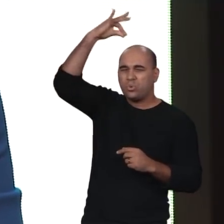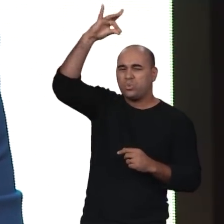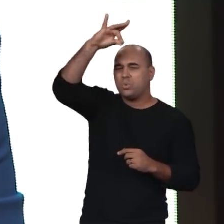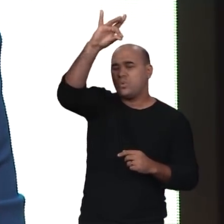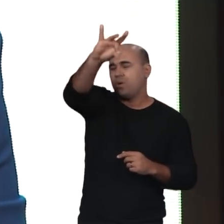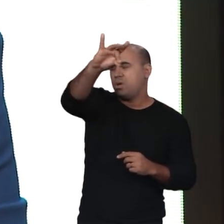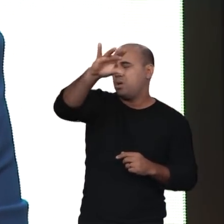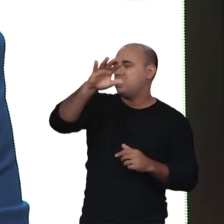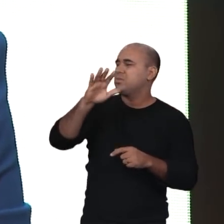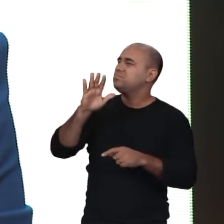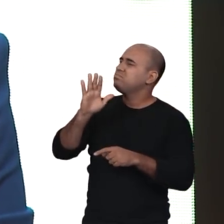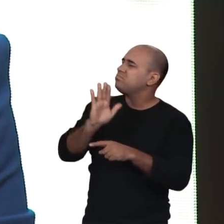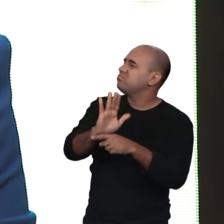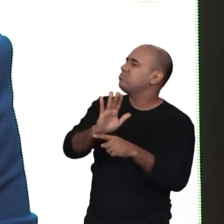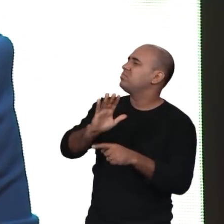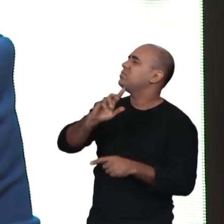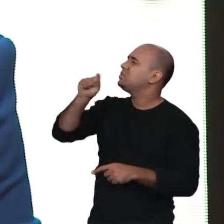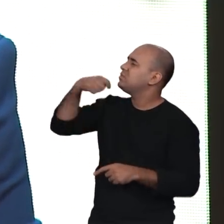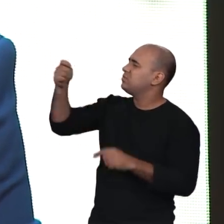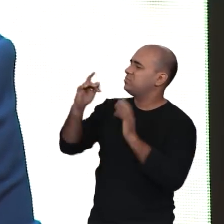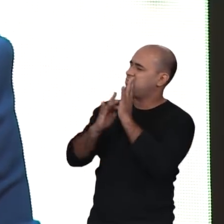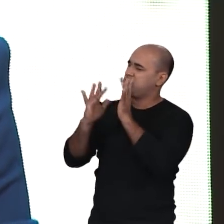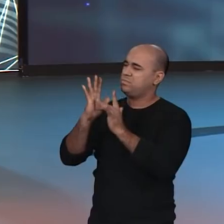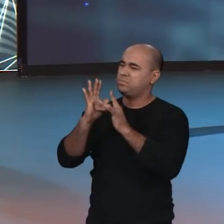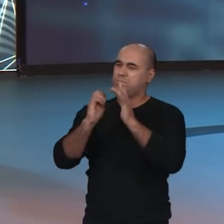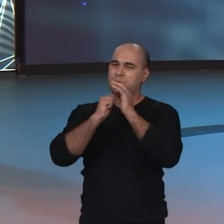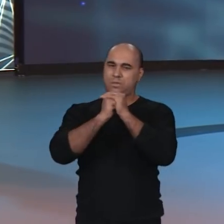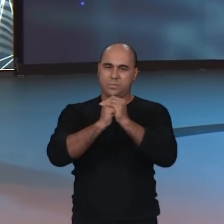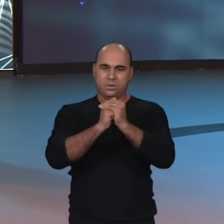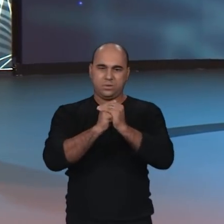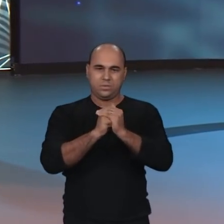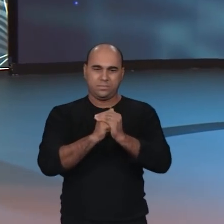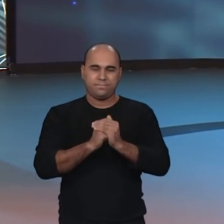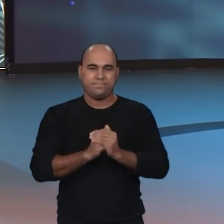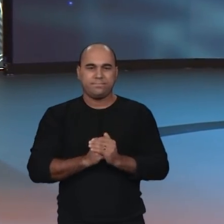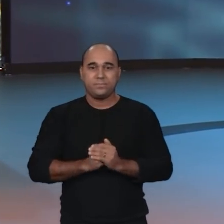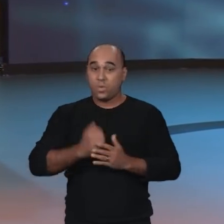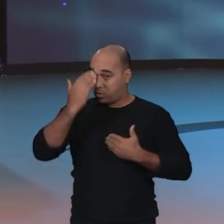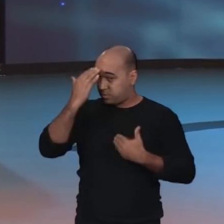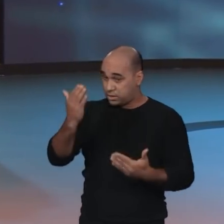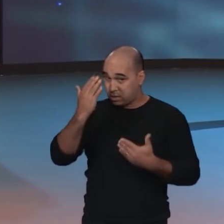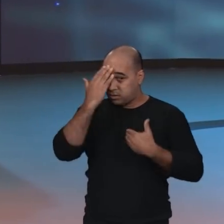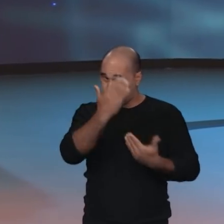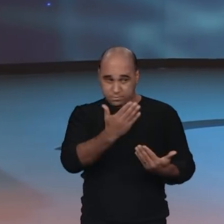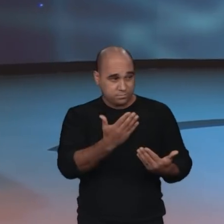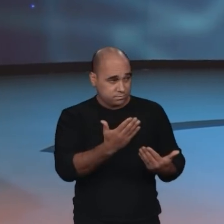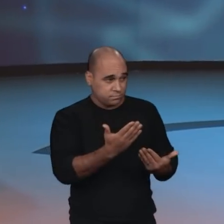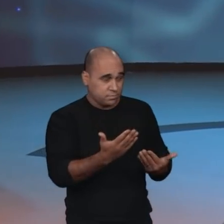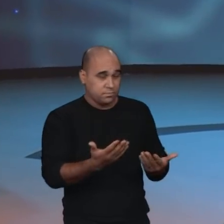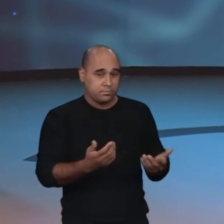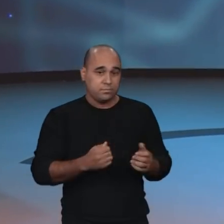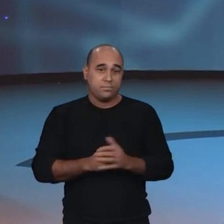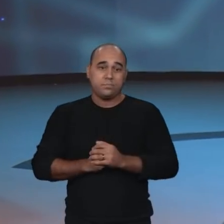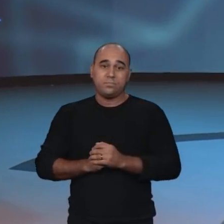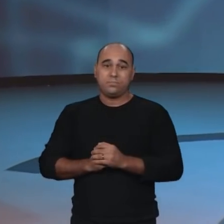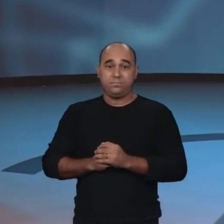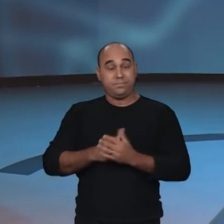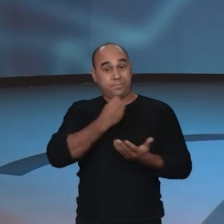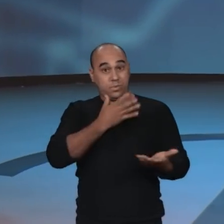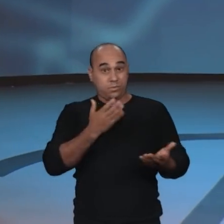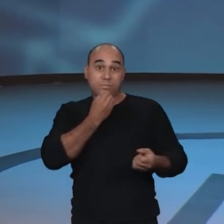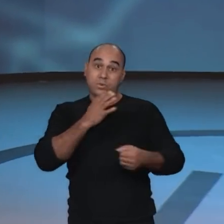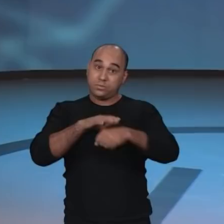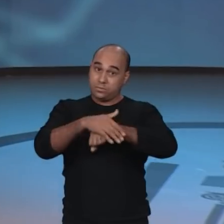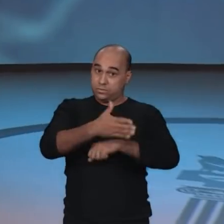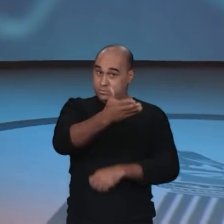peço em nome de Jesus. Amém, Senhor. Amém. Deus Muito te obrigado, abençoe viu? mais Muito uma vez, obrigado. Deus Rodrigo. abençoe. Amém. Bom, uma boa noite